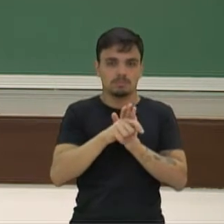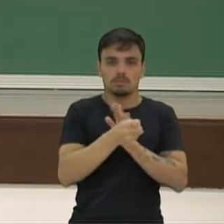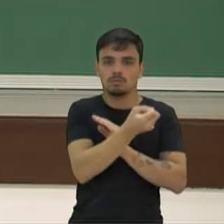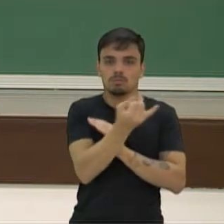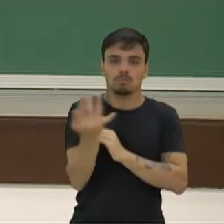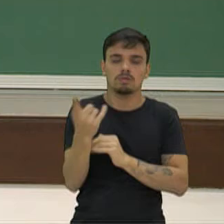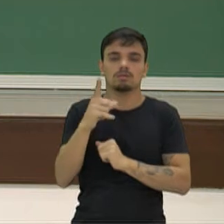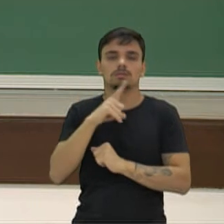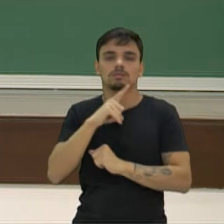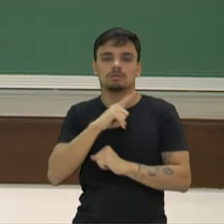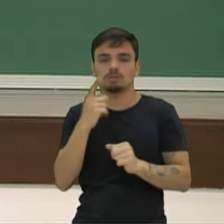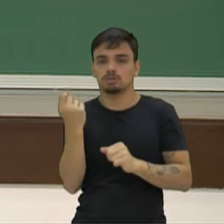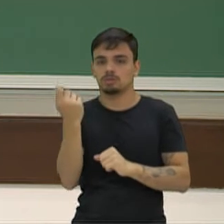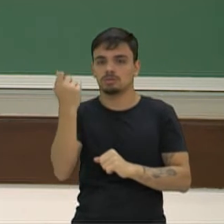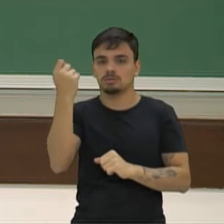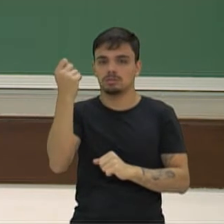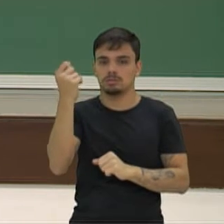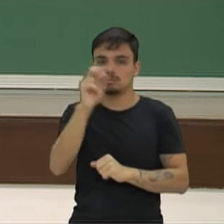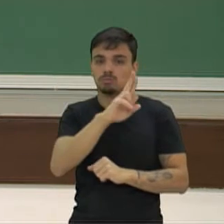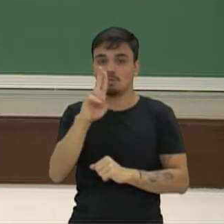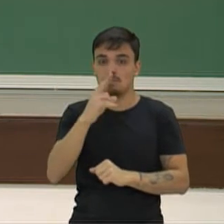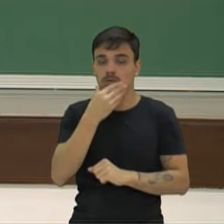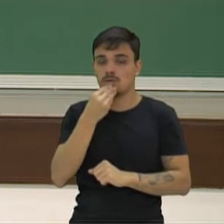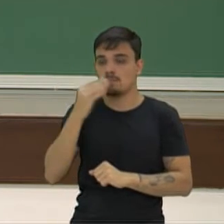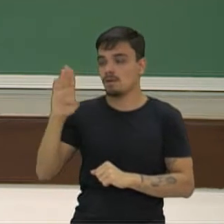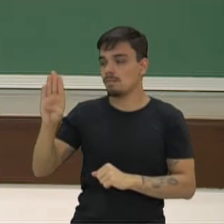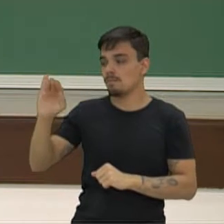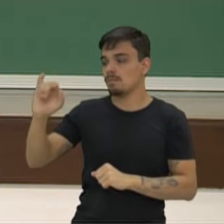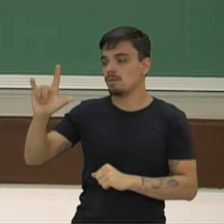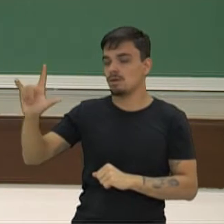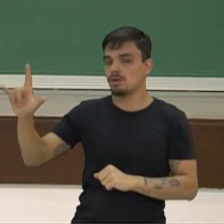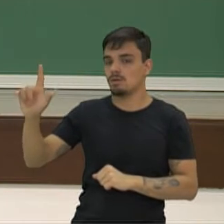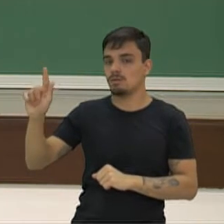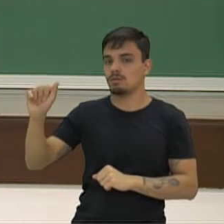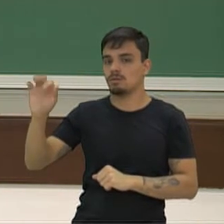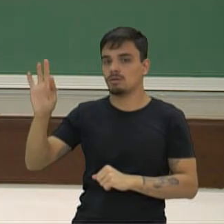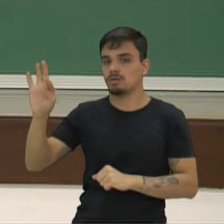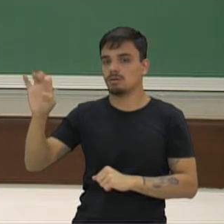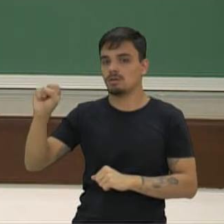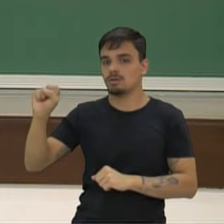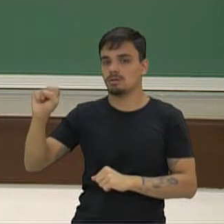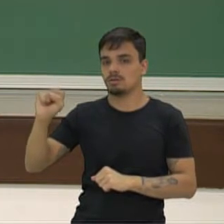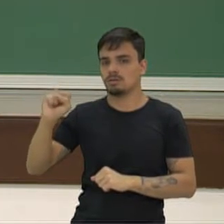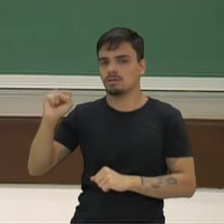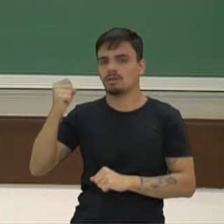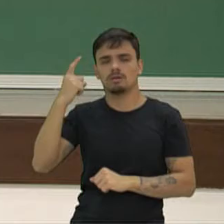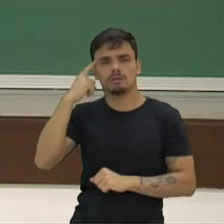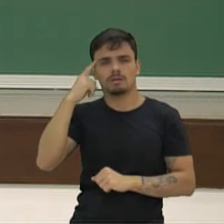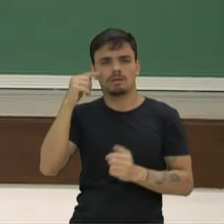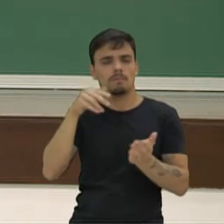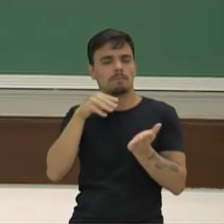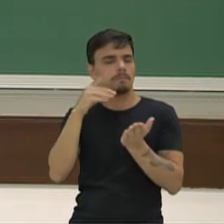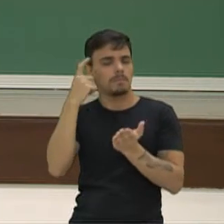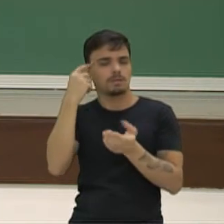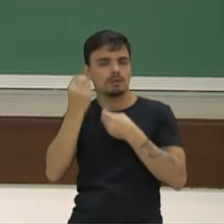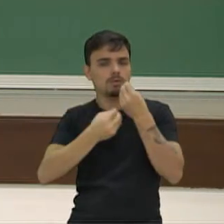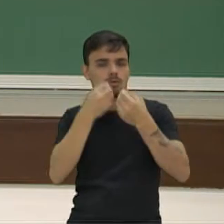mais ricos do mundo, chamado Bill Gates, gastou para pensar num vaso